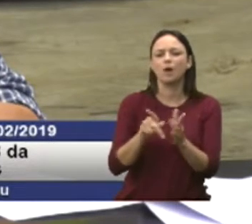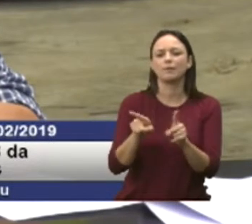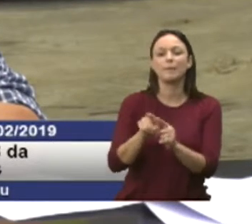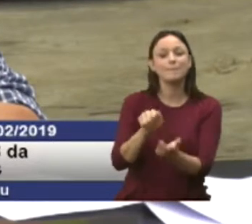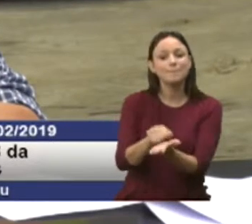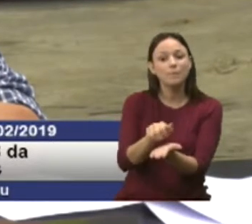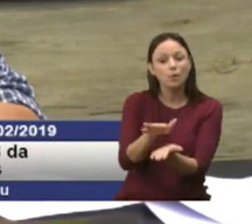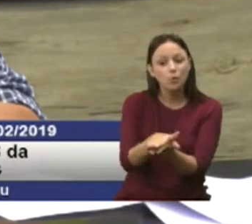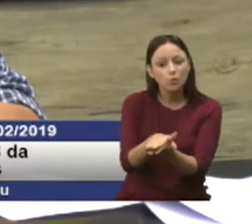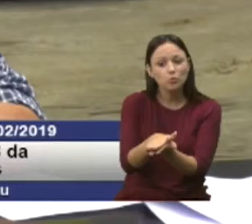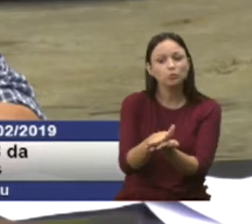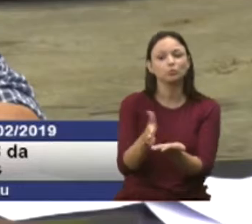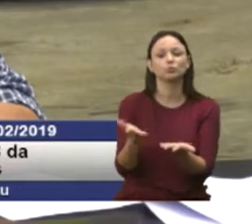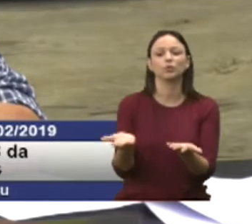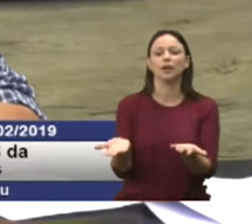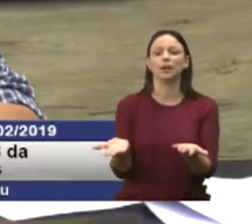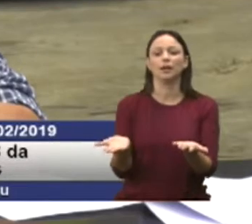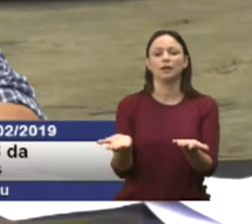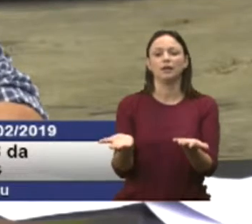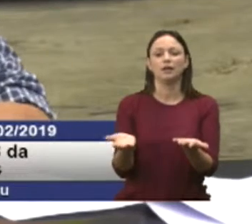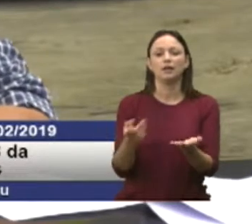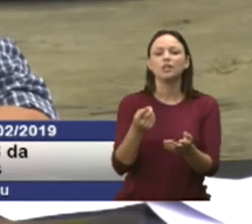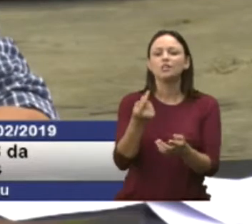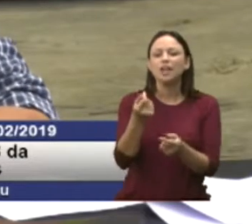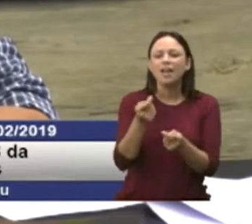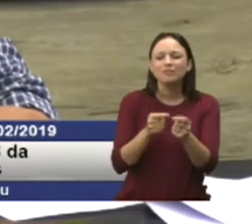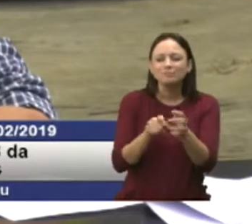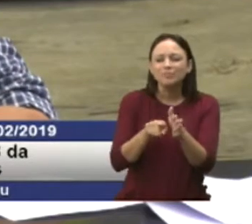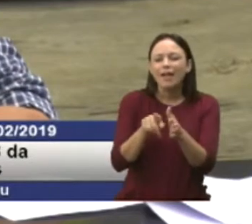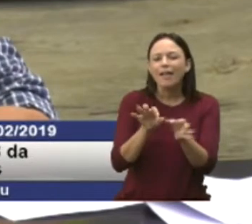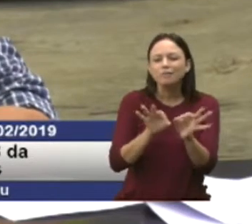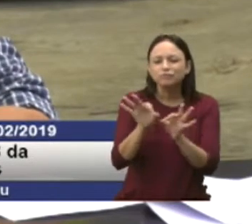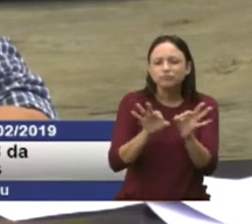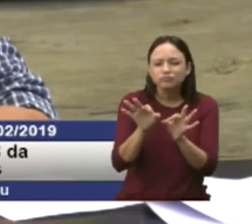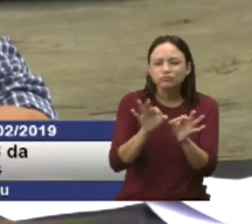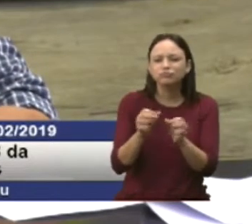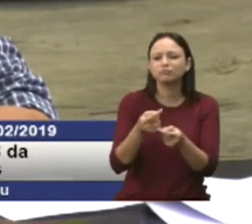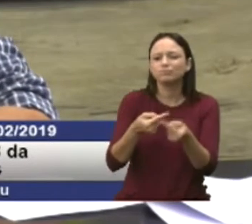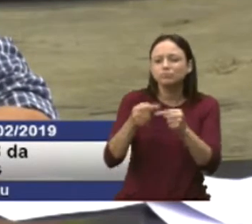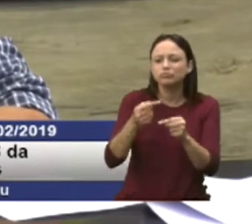multas, correção monetária.